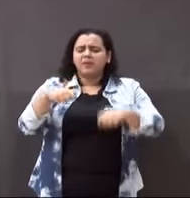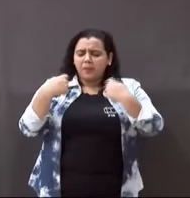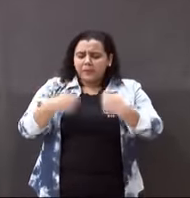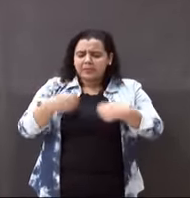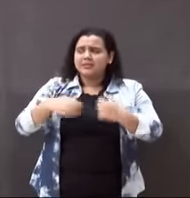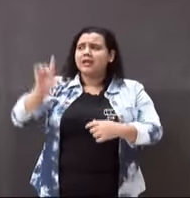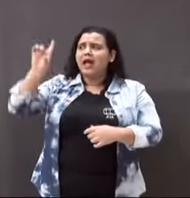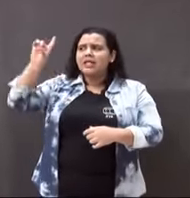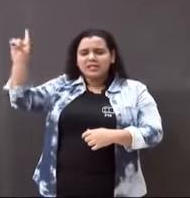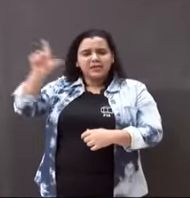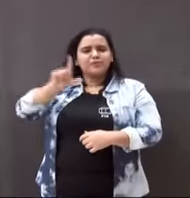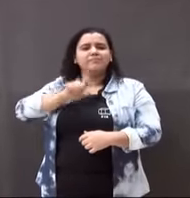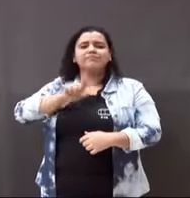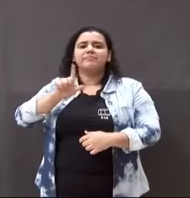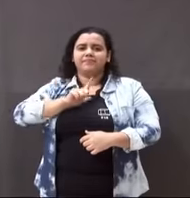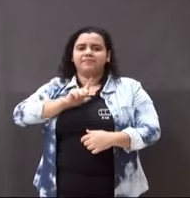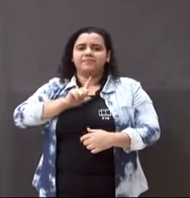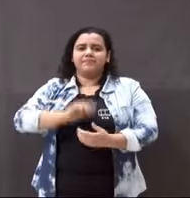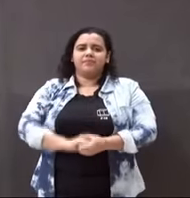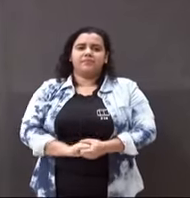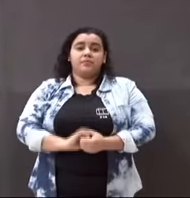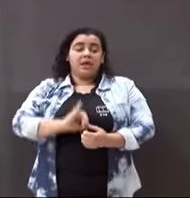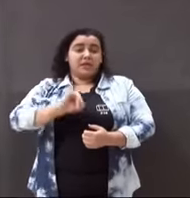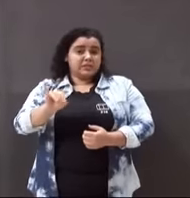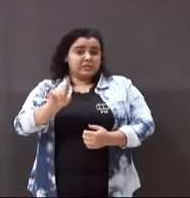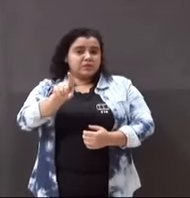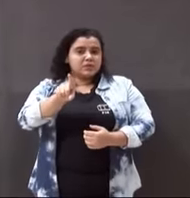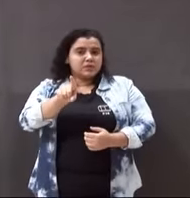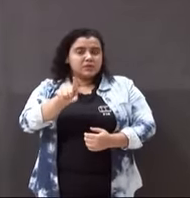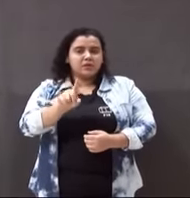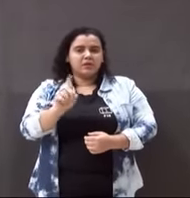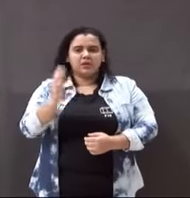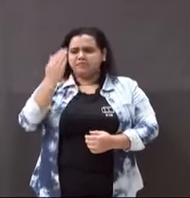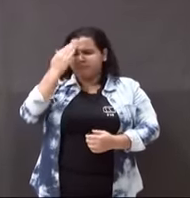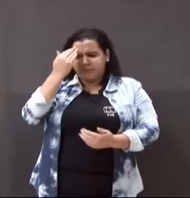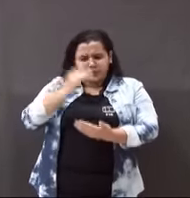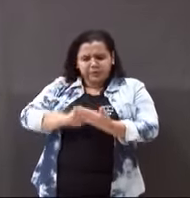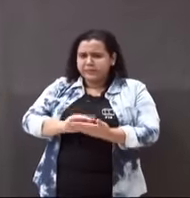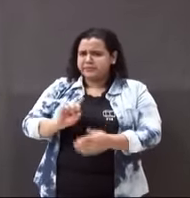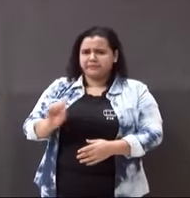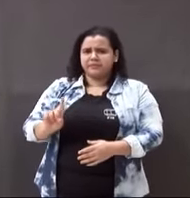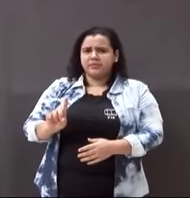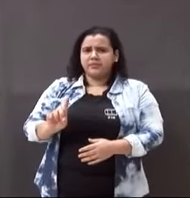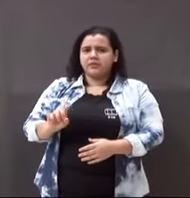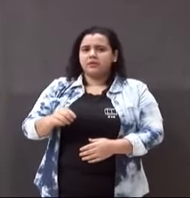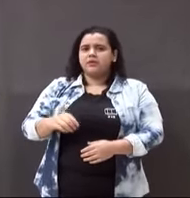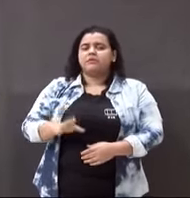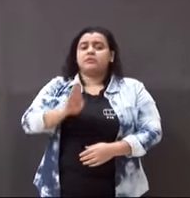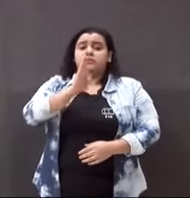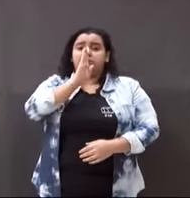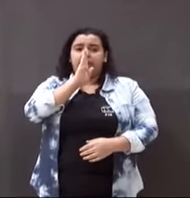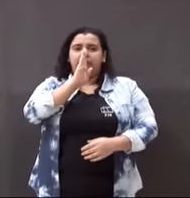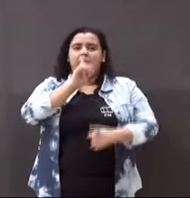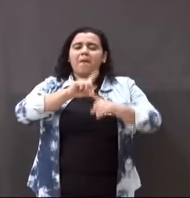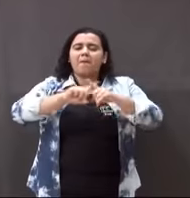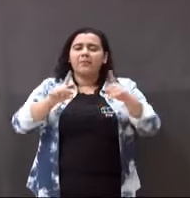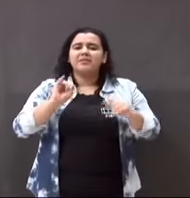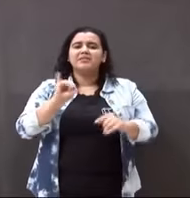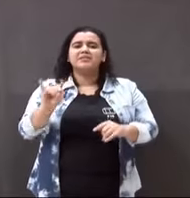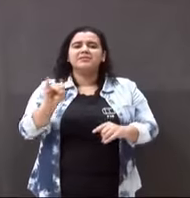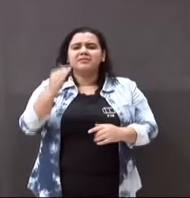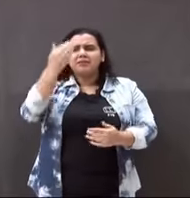disponível. Quem não acredita, faz silêncio por gentileza. Quem acredita, joga a mão para o céu, abre a